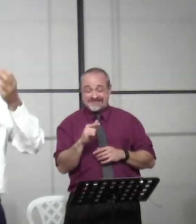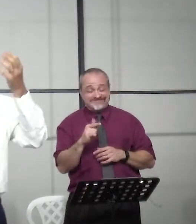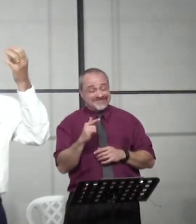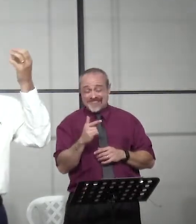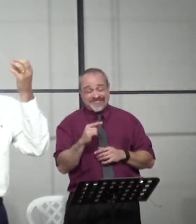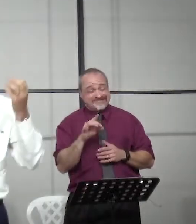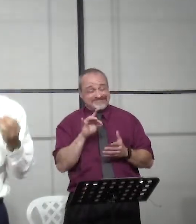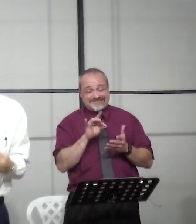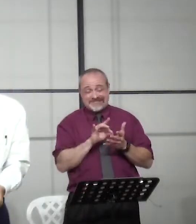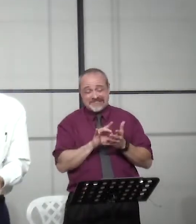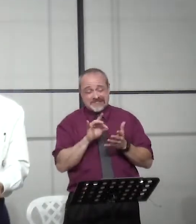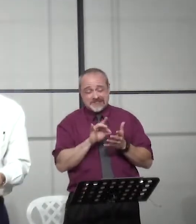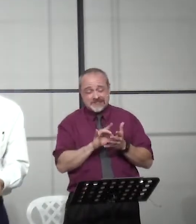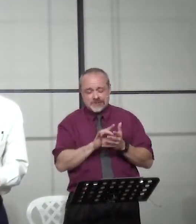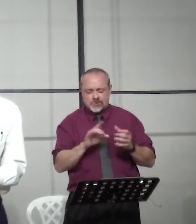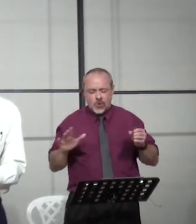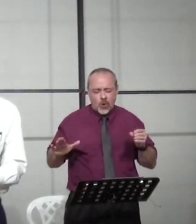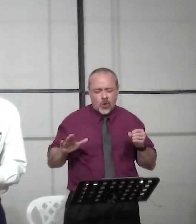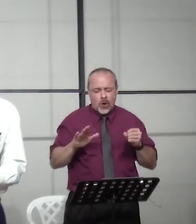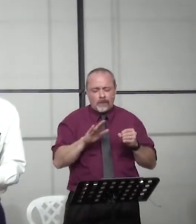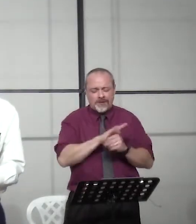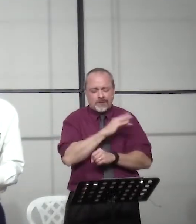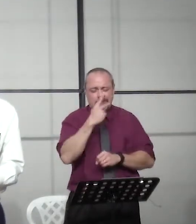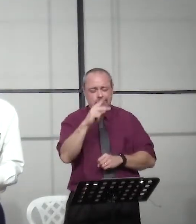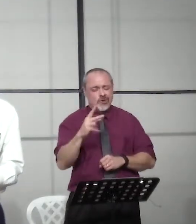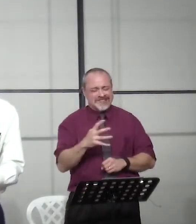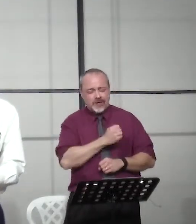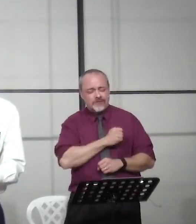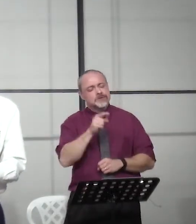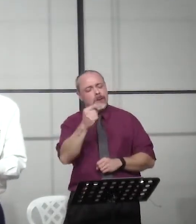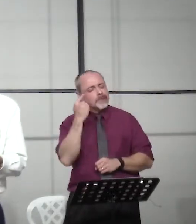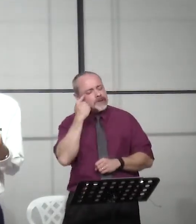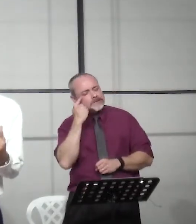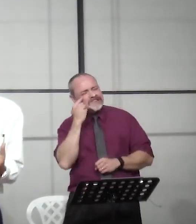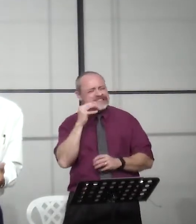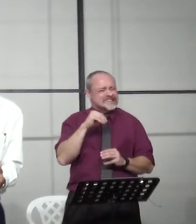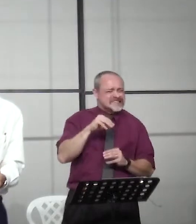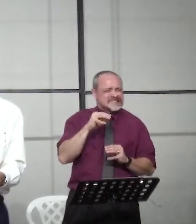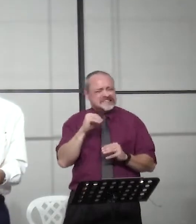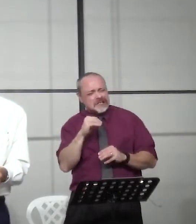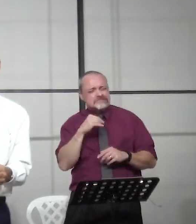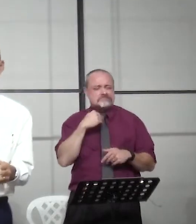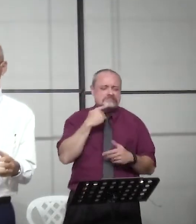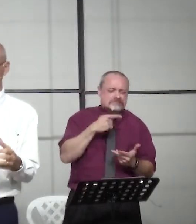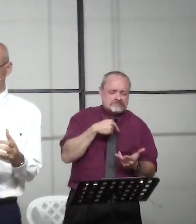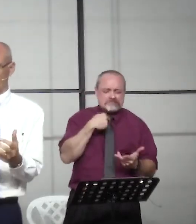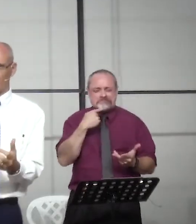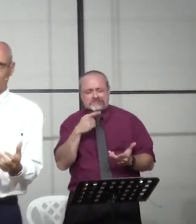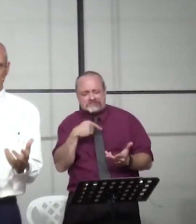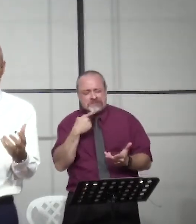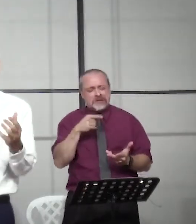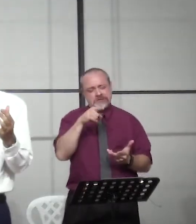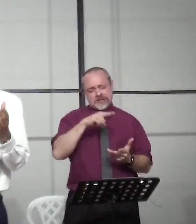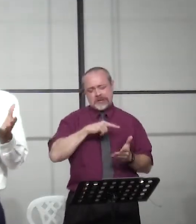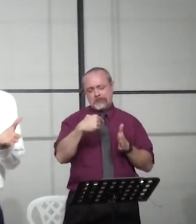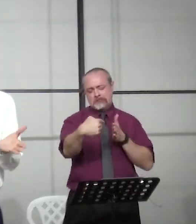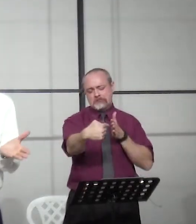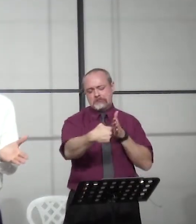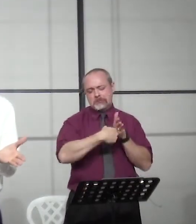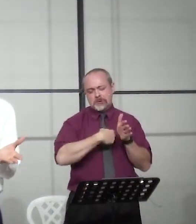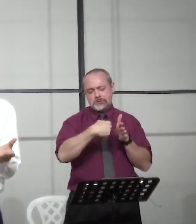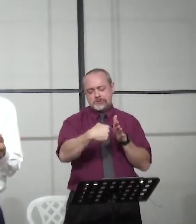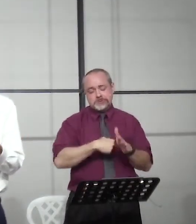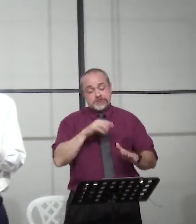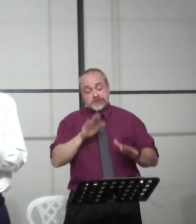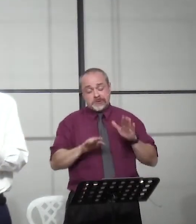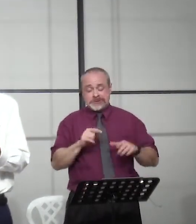certeza absoluta da sua salvação. Você está na dúvida, você tem perguntas, será que eu